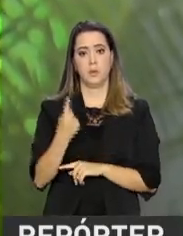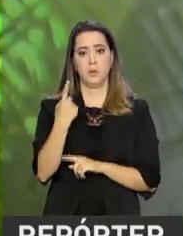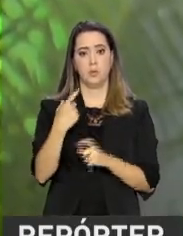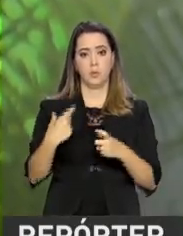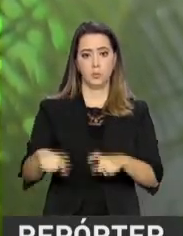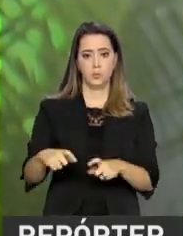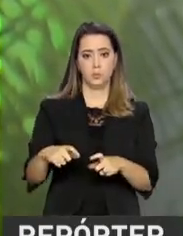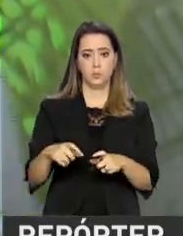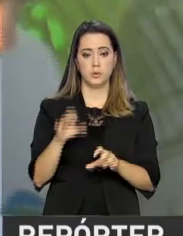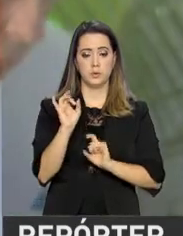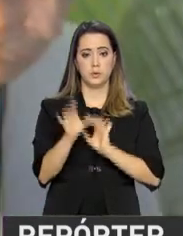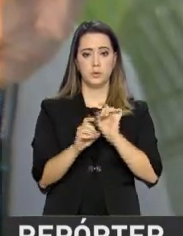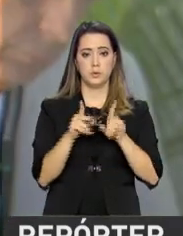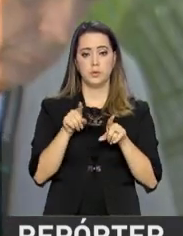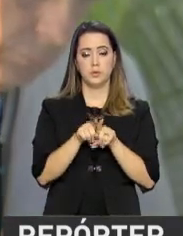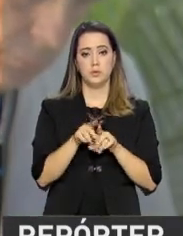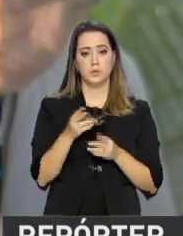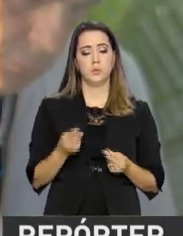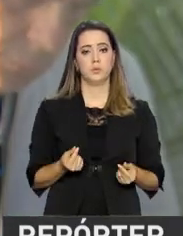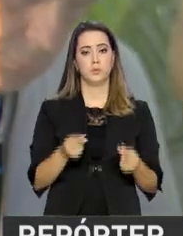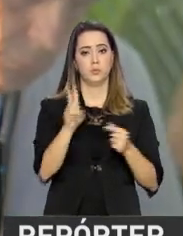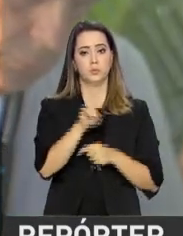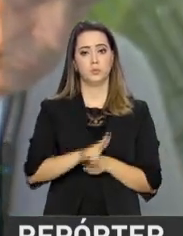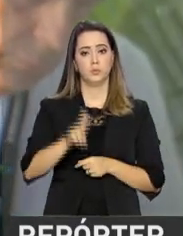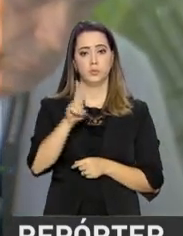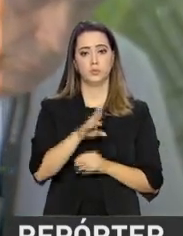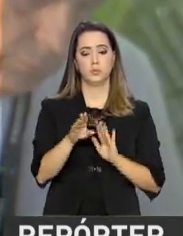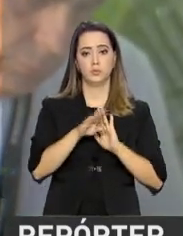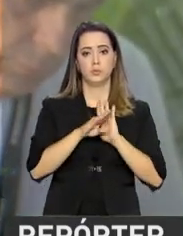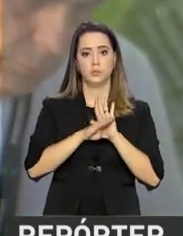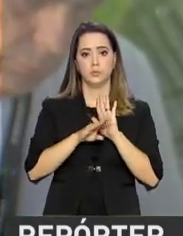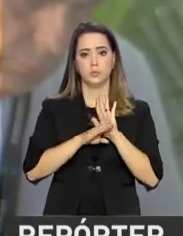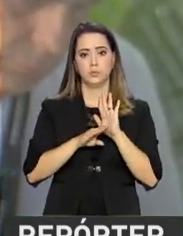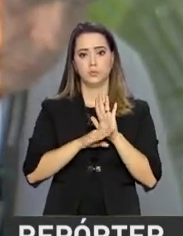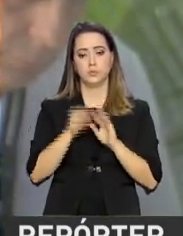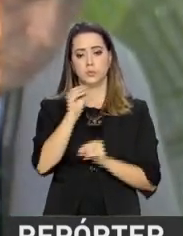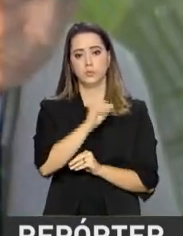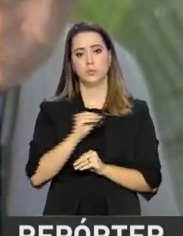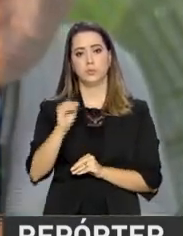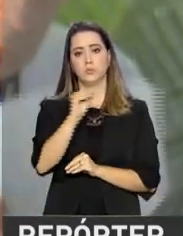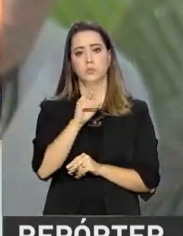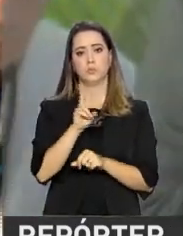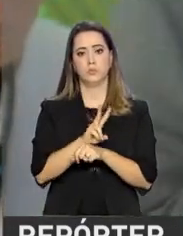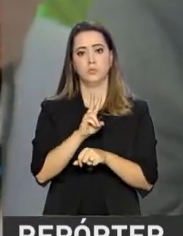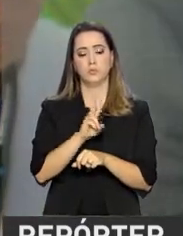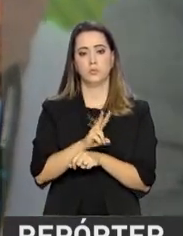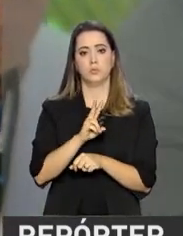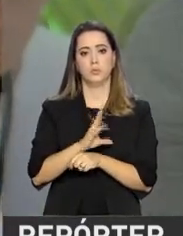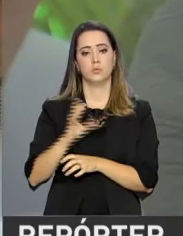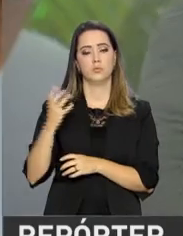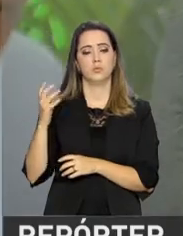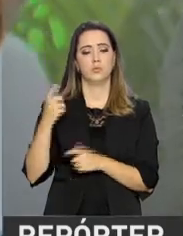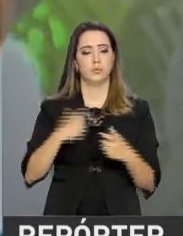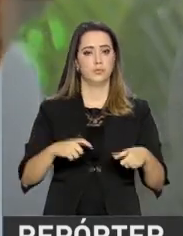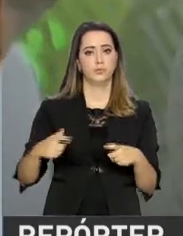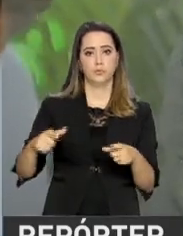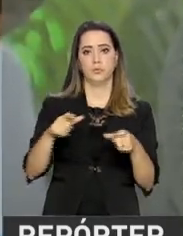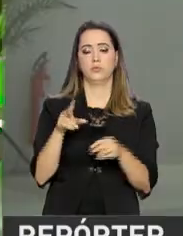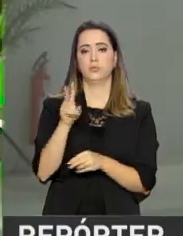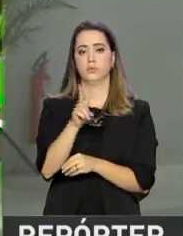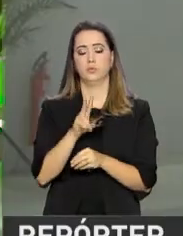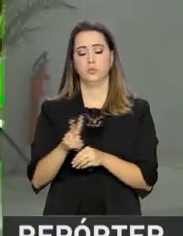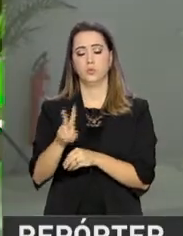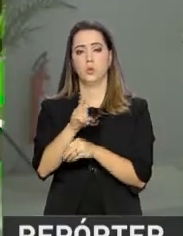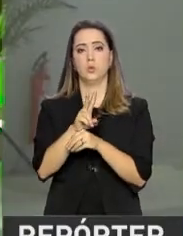área degradada específica, o dinheiro vai ser usado em projetos de recuperação e proteção de áreas de preservação permanente.